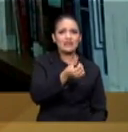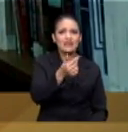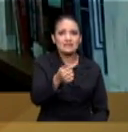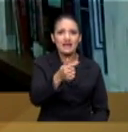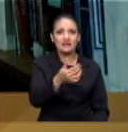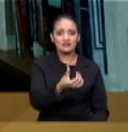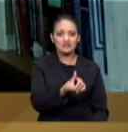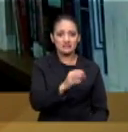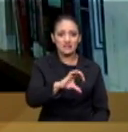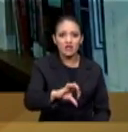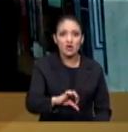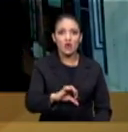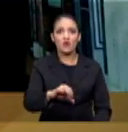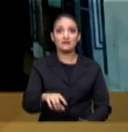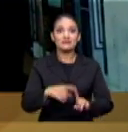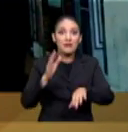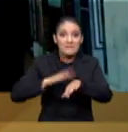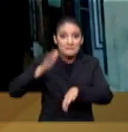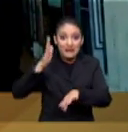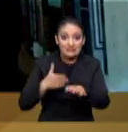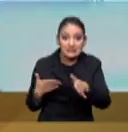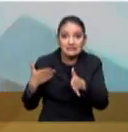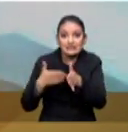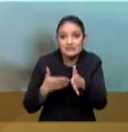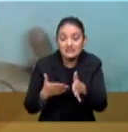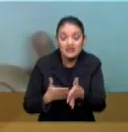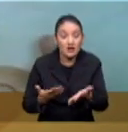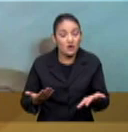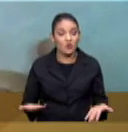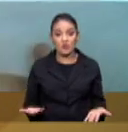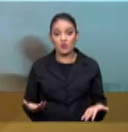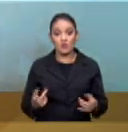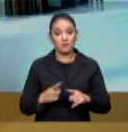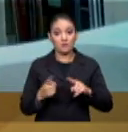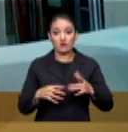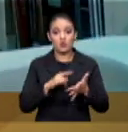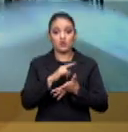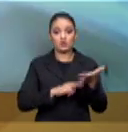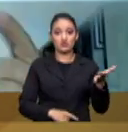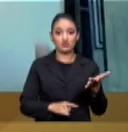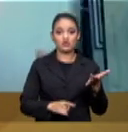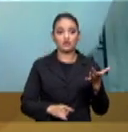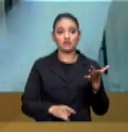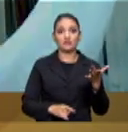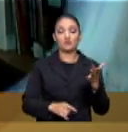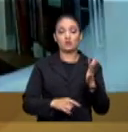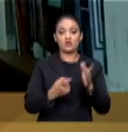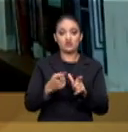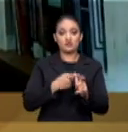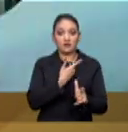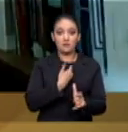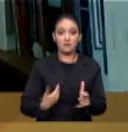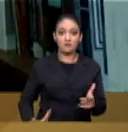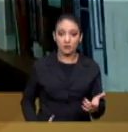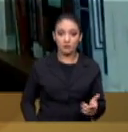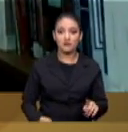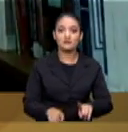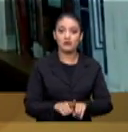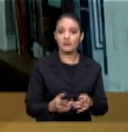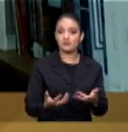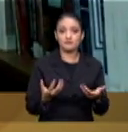com mais restrições, porque se quer os rendimentos do capital dos títulos da dívida pública, esse parecer, essa solução de consulta da COSIT